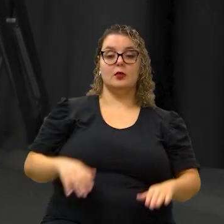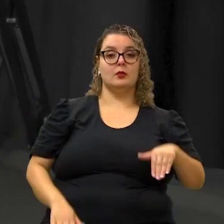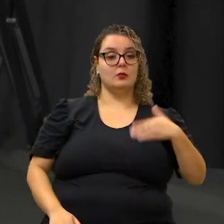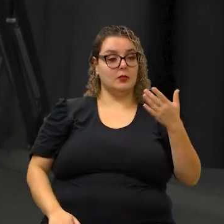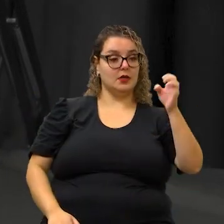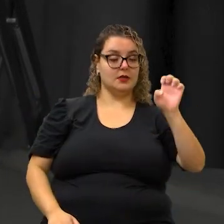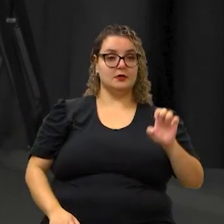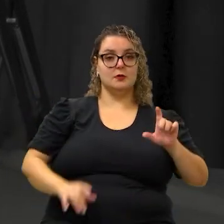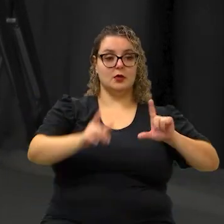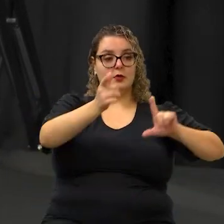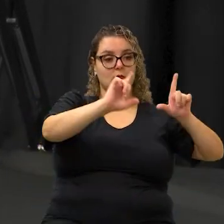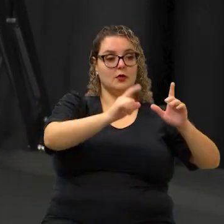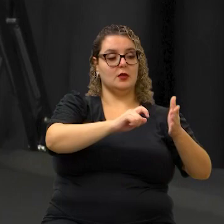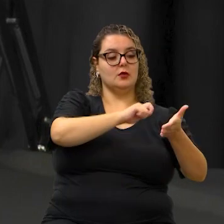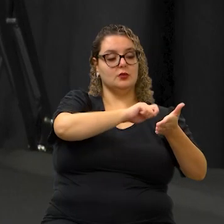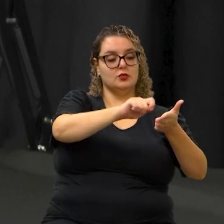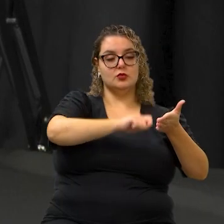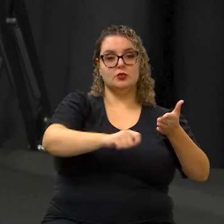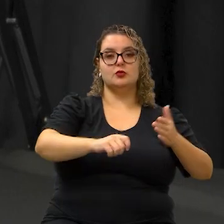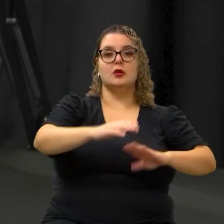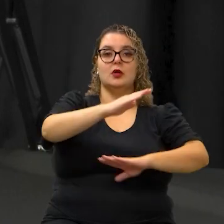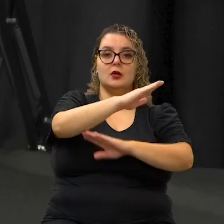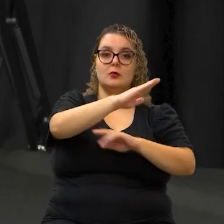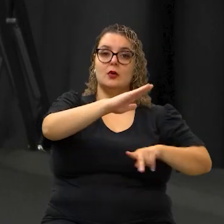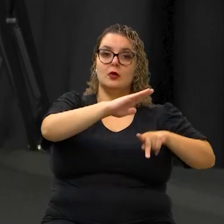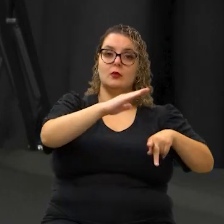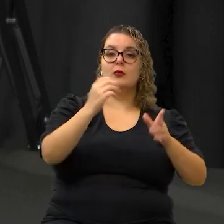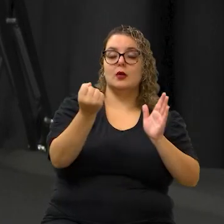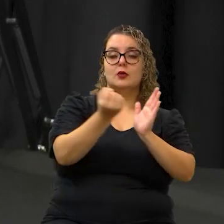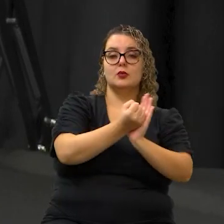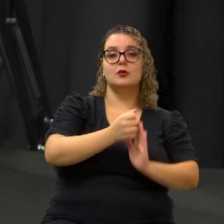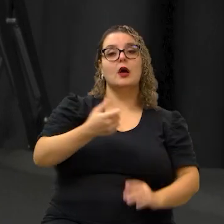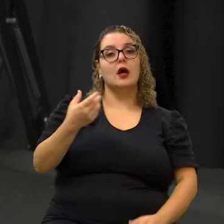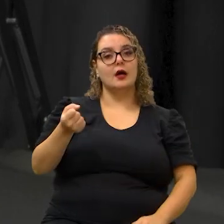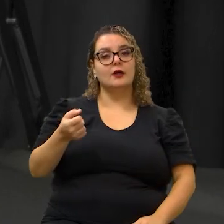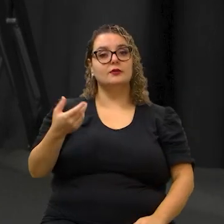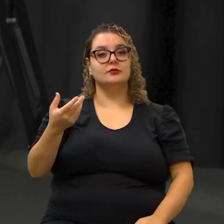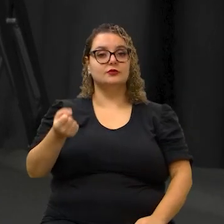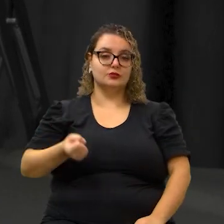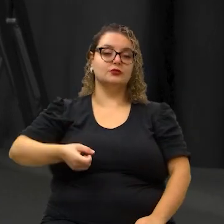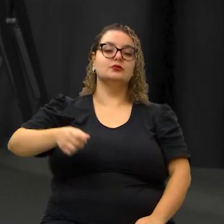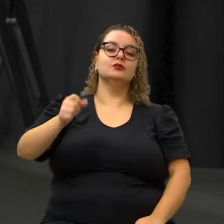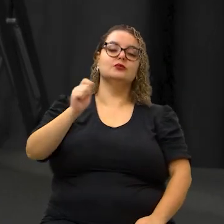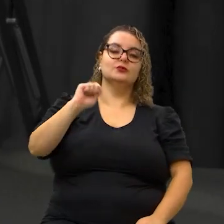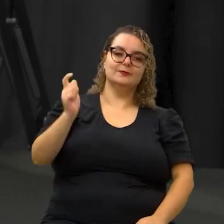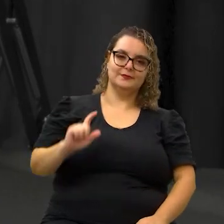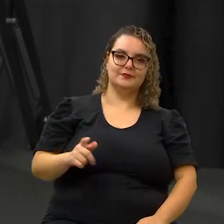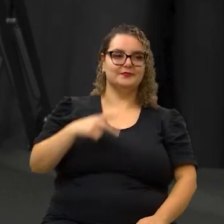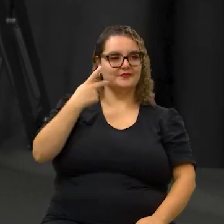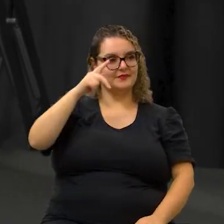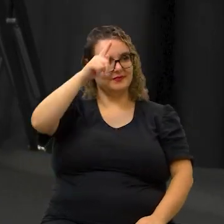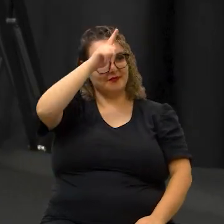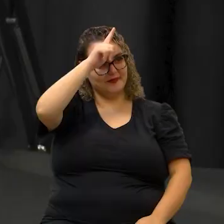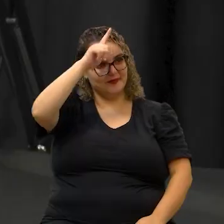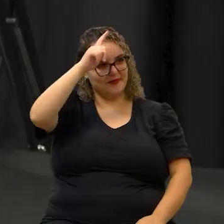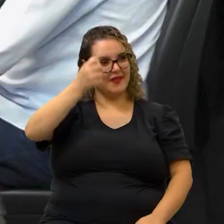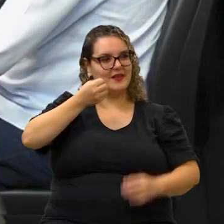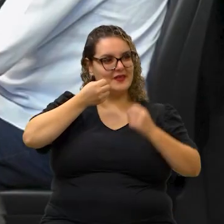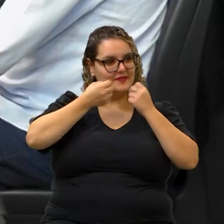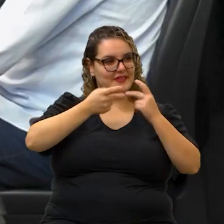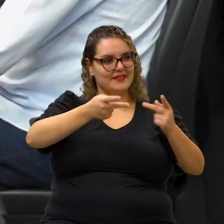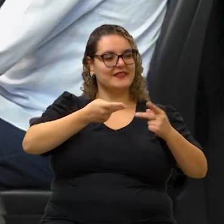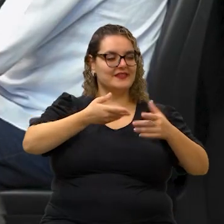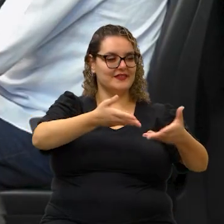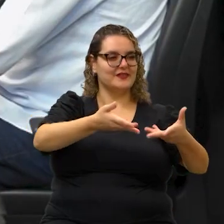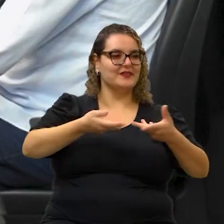à minha esquerda, uma TV escrito Na Casa do Povo, que é o logotipo em azul e branco. Vereador Gustavo Peta, seja bem-vindo.